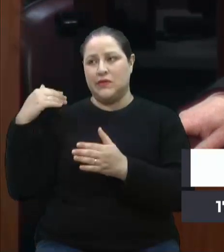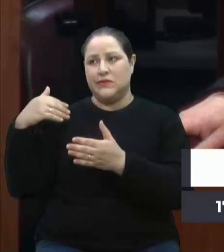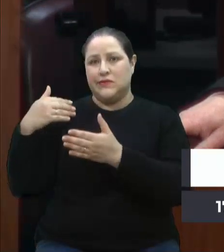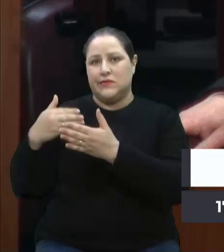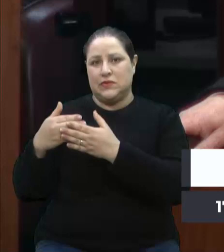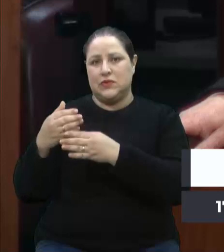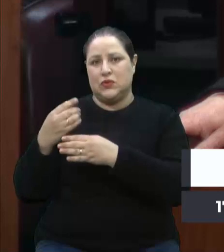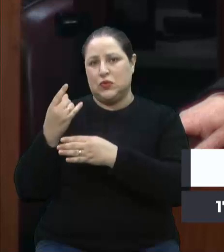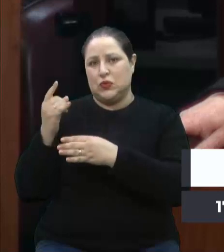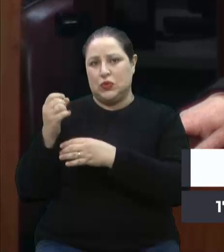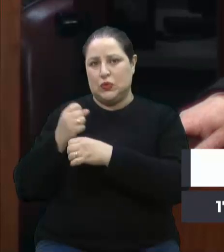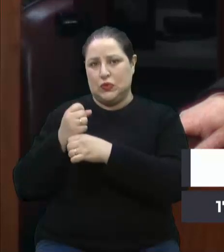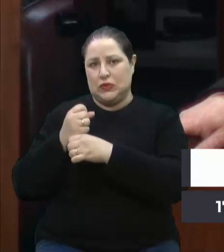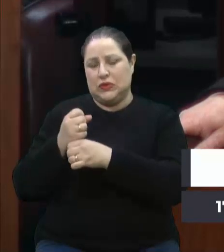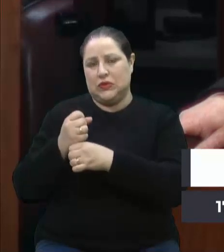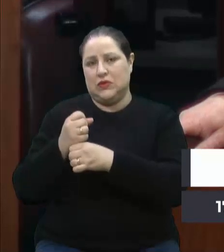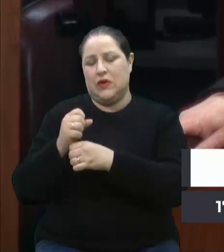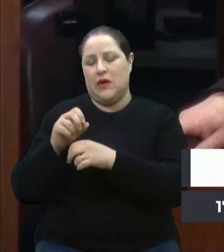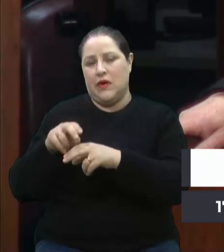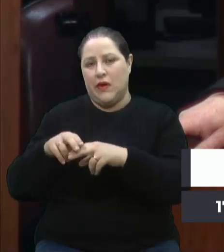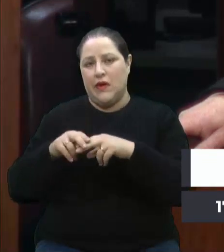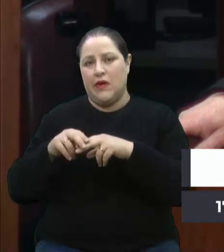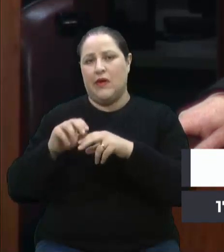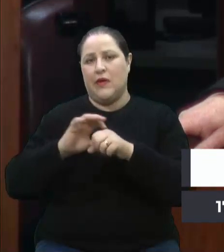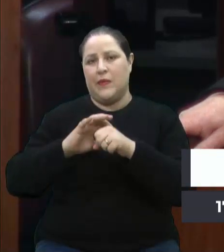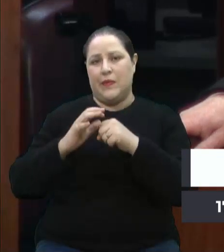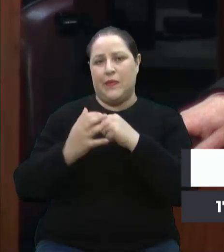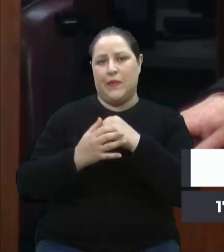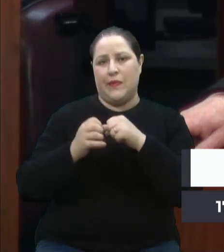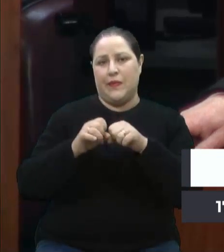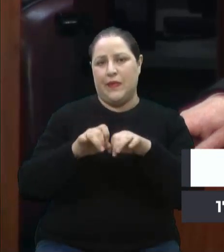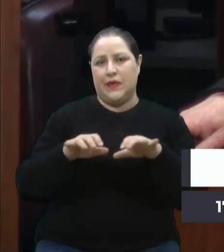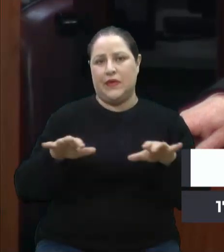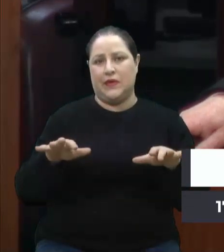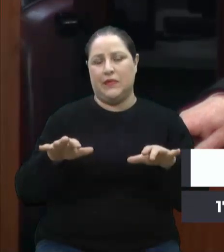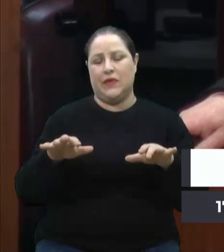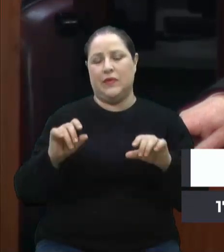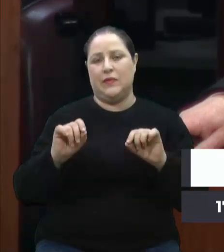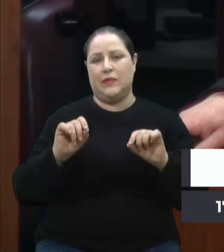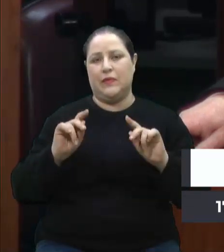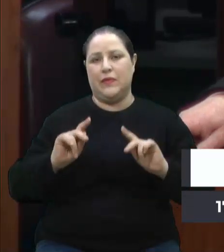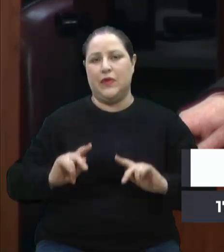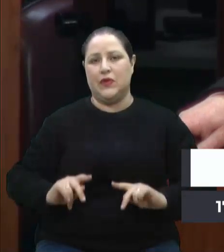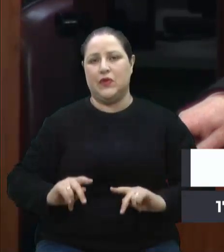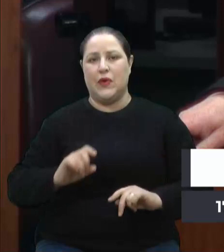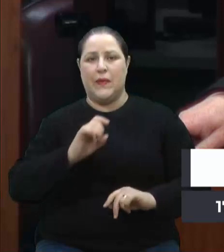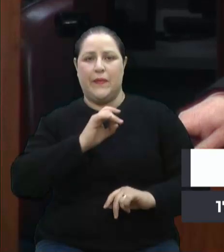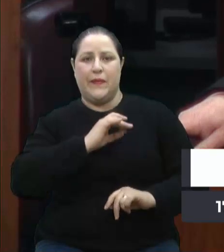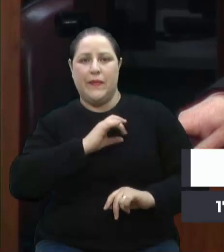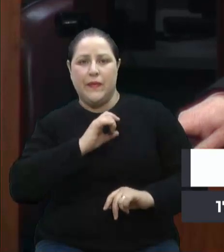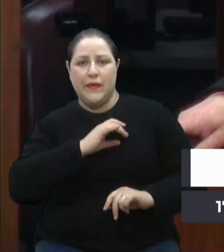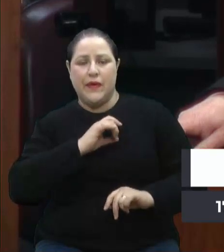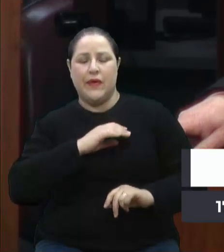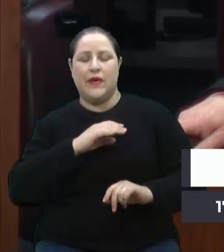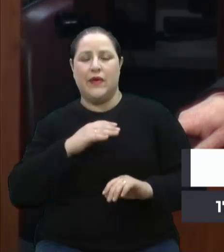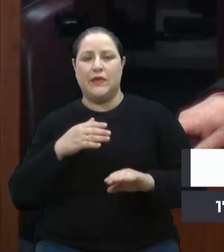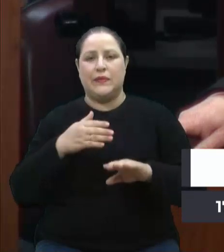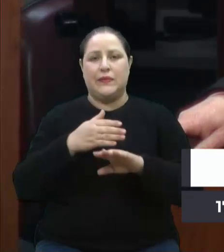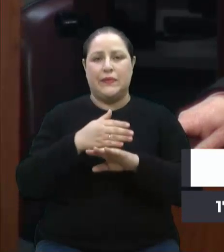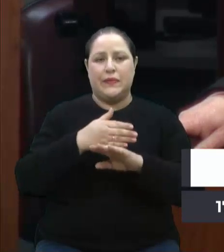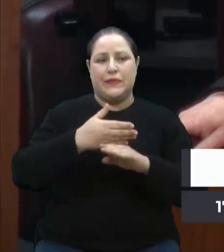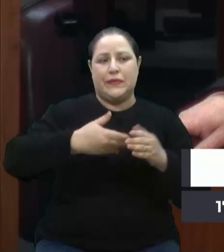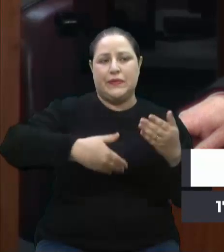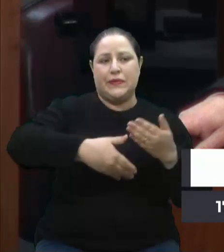o medo afasta as pessoas da doação é de se expor ao público aglomerações enfim bom